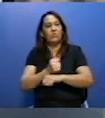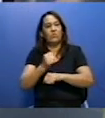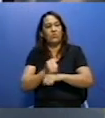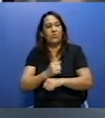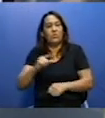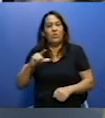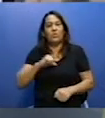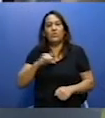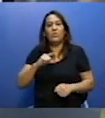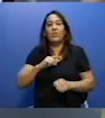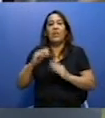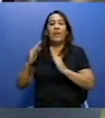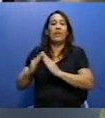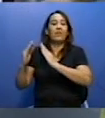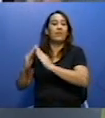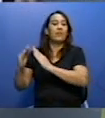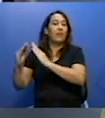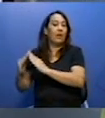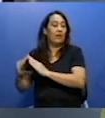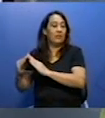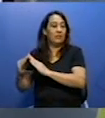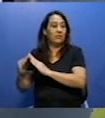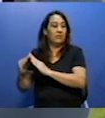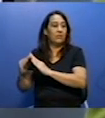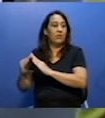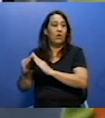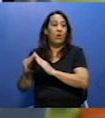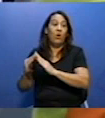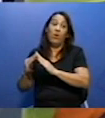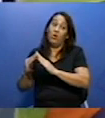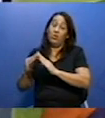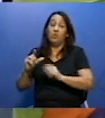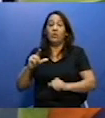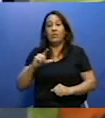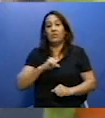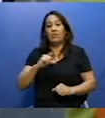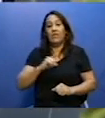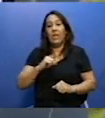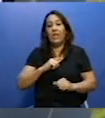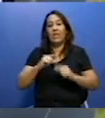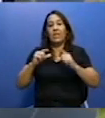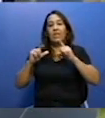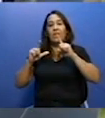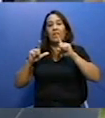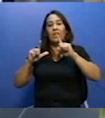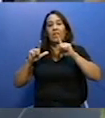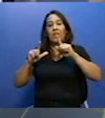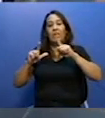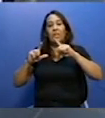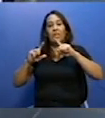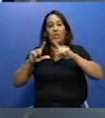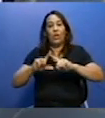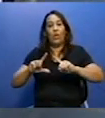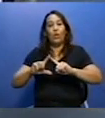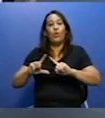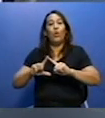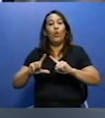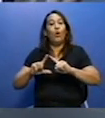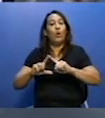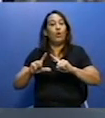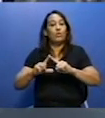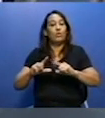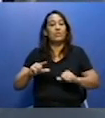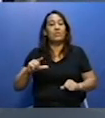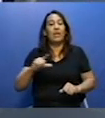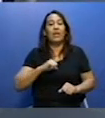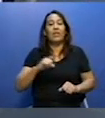tem casas, só residências. Outros com comércios ou indústrias. E tem aqueles